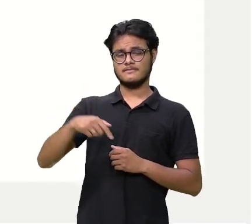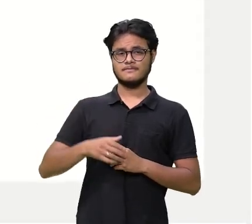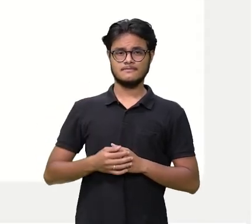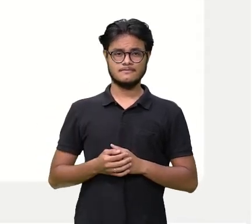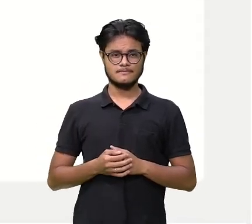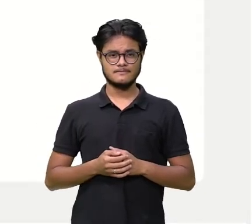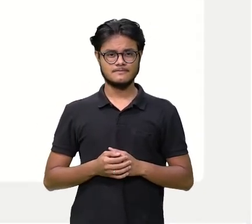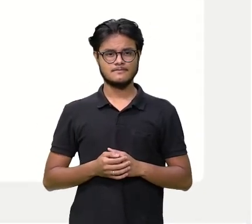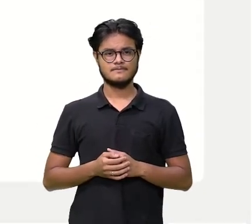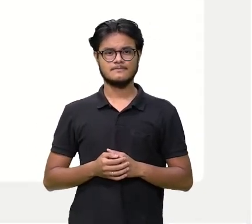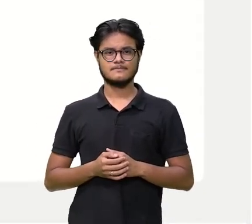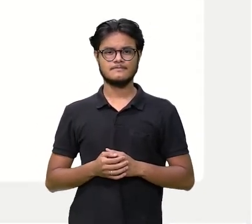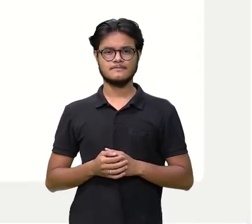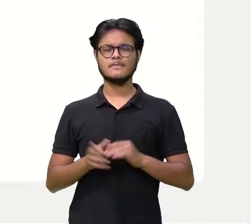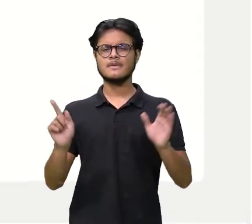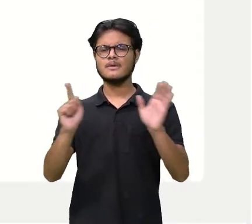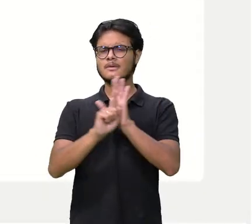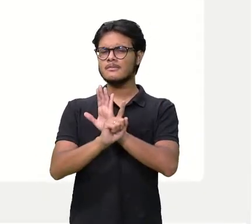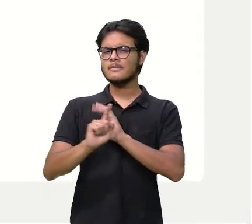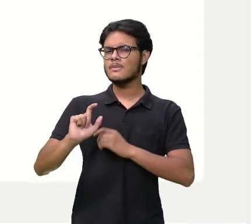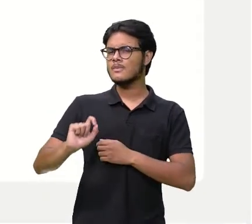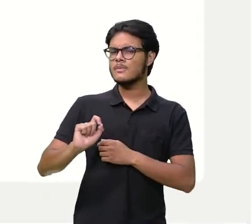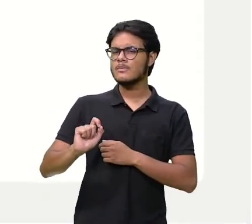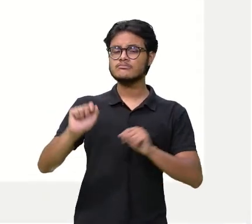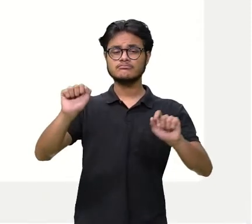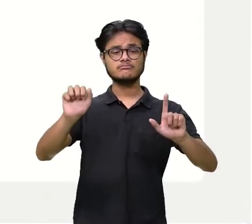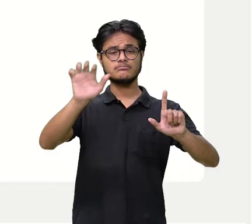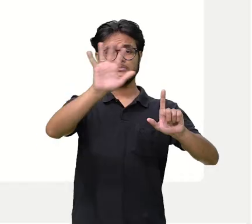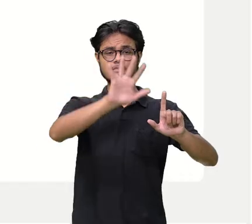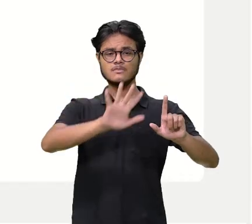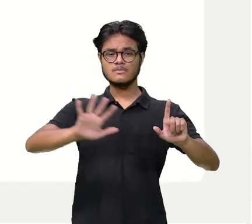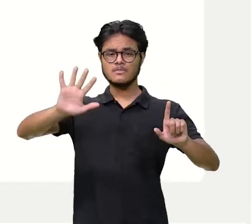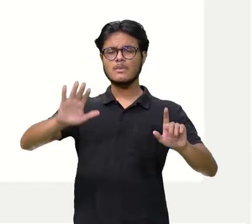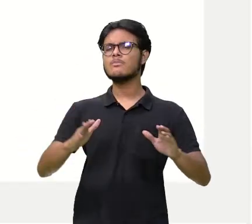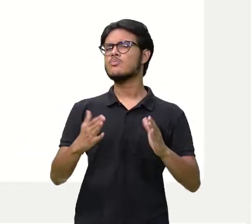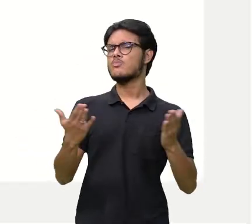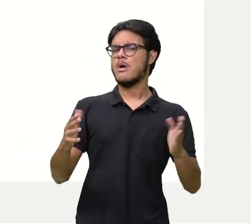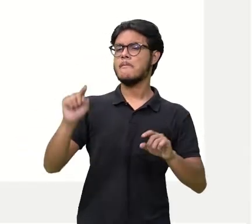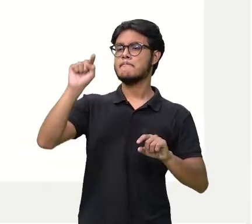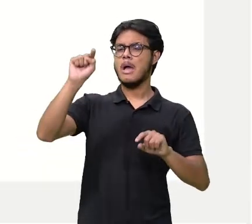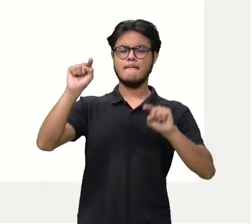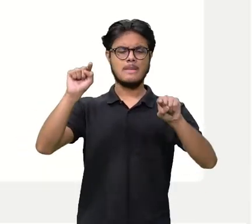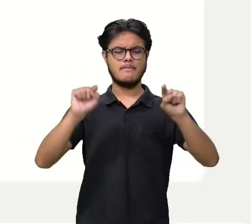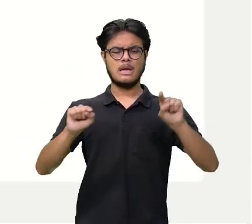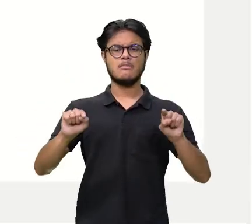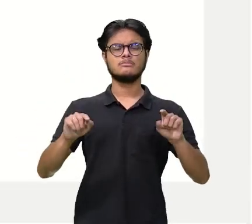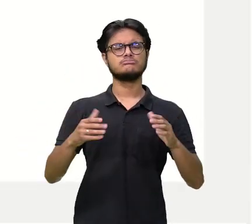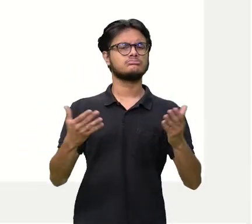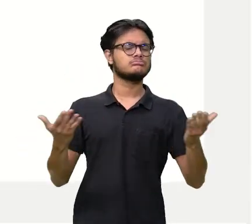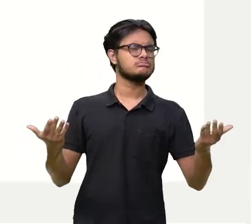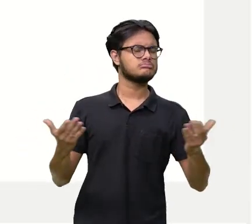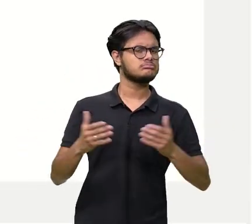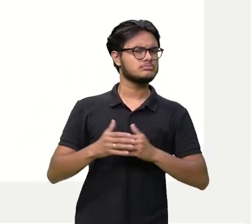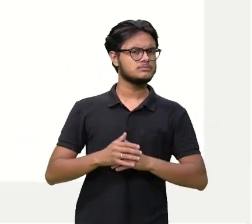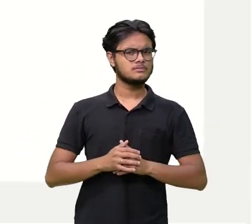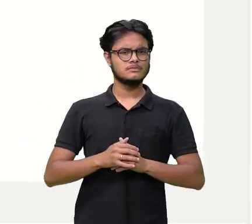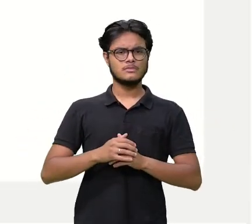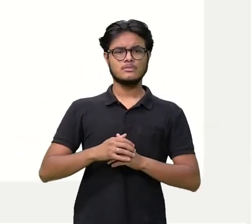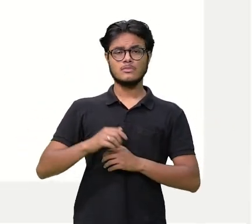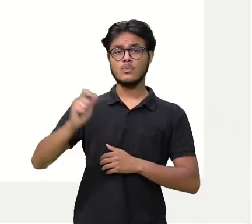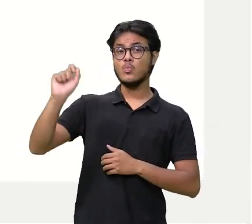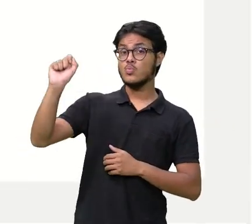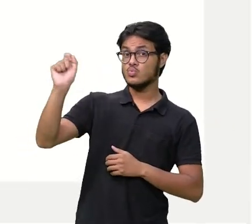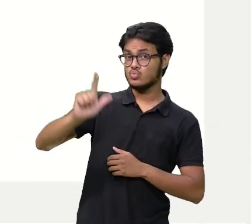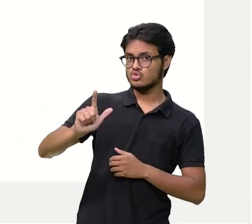ok? A pergunta é a seguinte: qual ponto aí vai ser descrito como o Sol? Qual